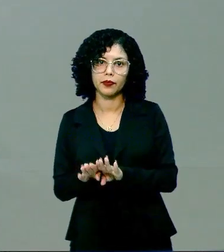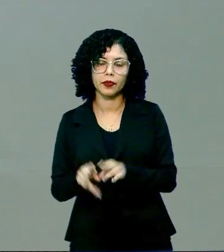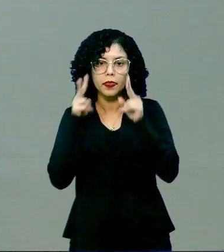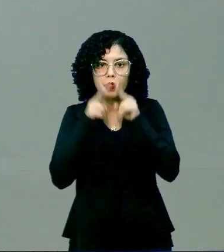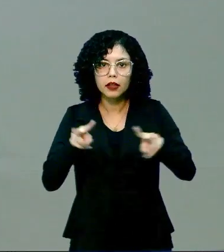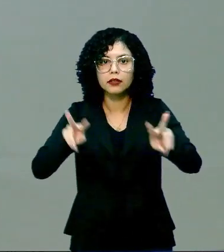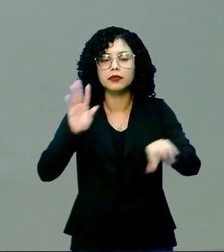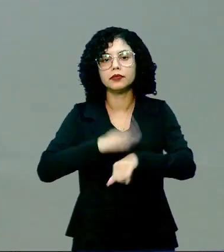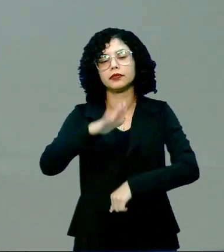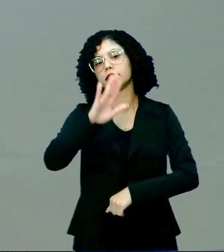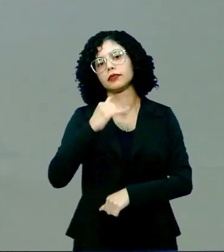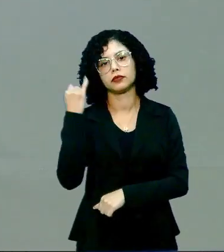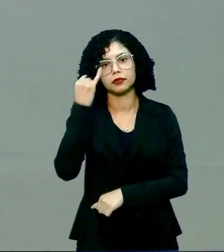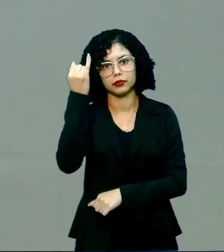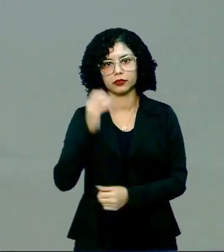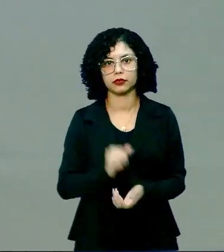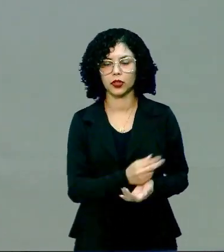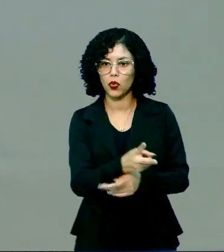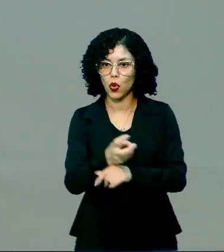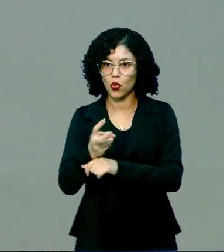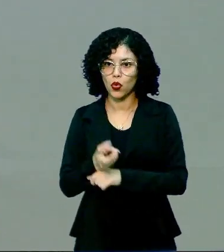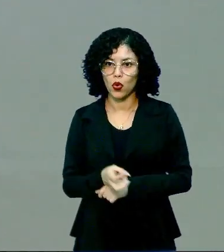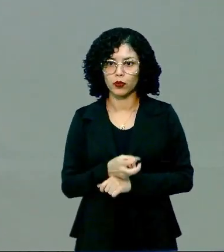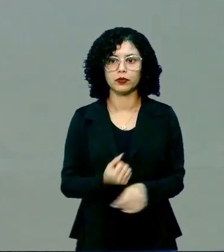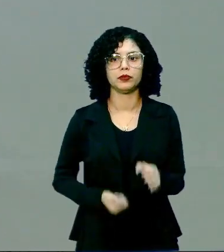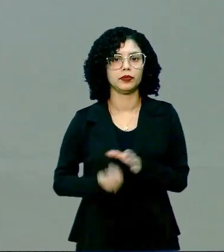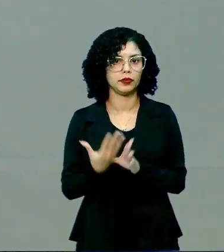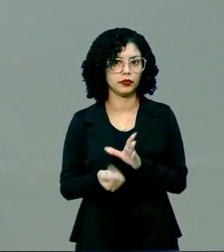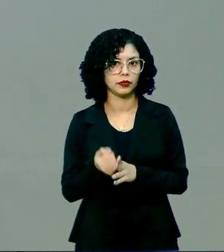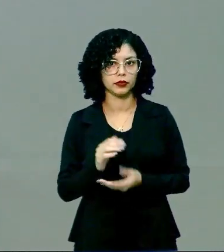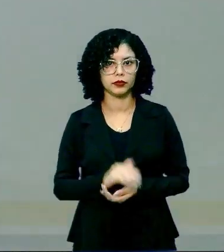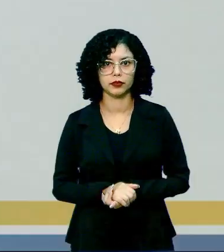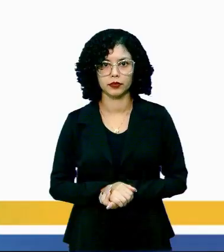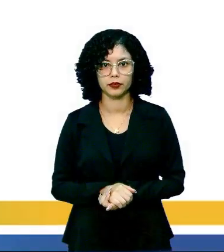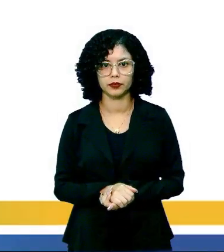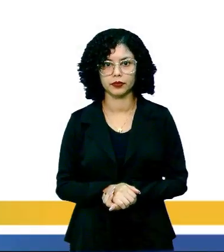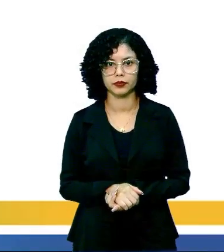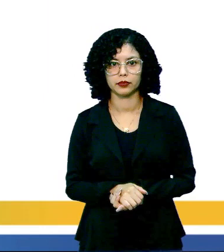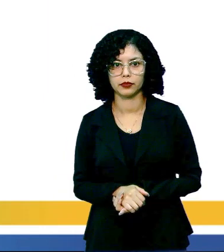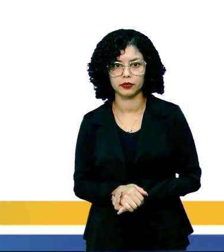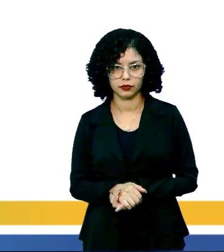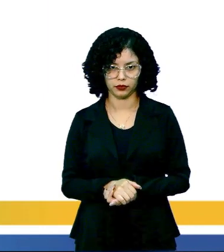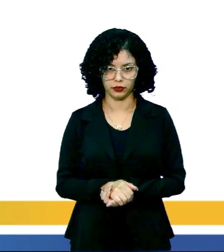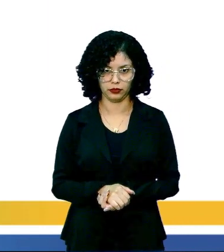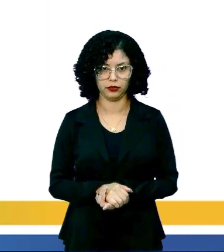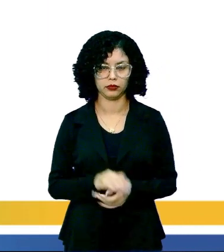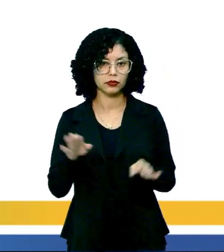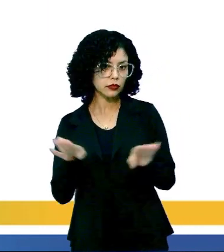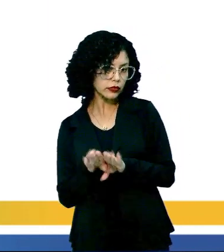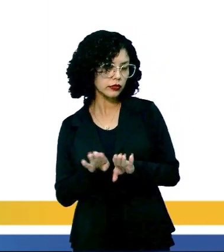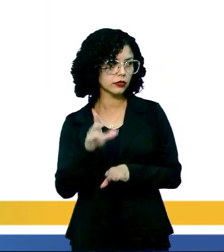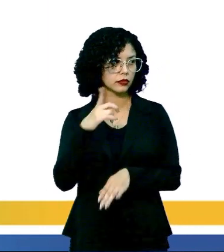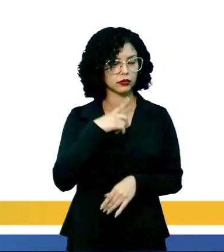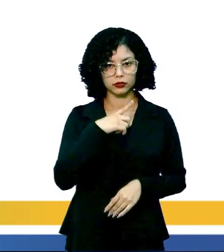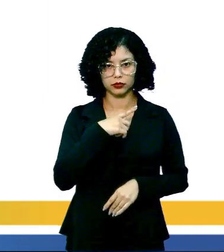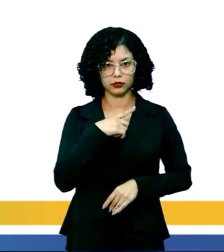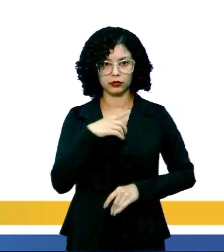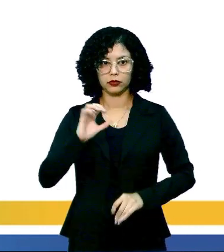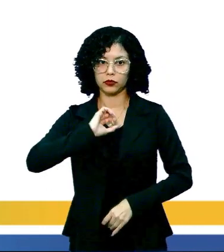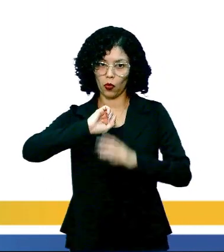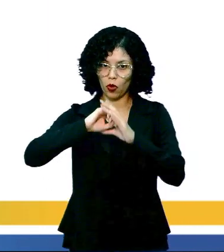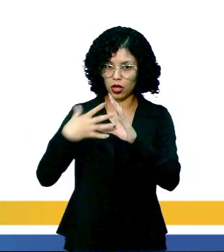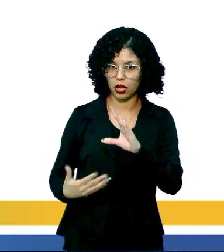recurso visual é bastante explorado aí nessa produção literária, tá, pessoal? E aí a gente tem aí